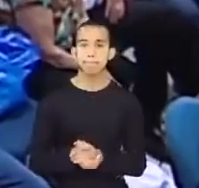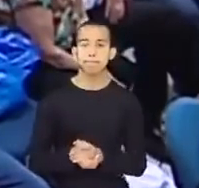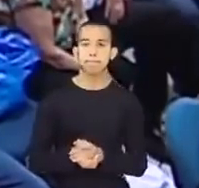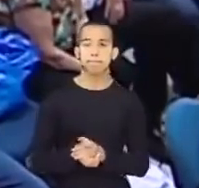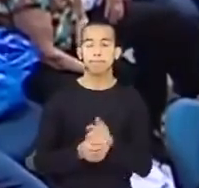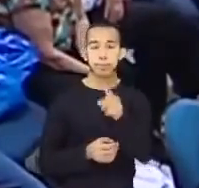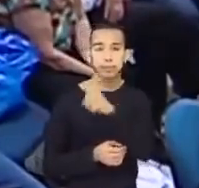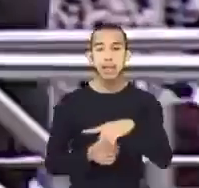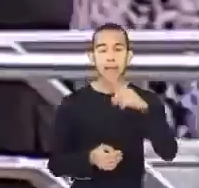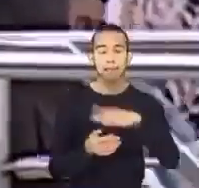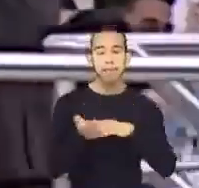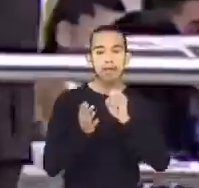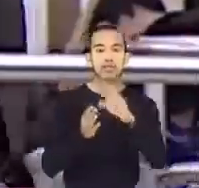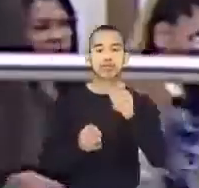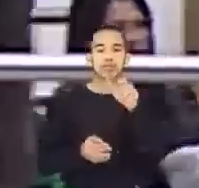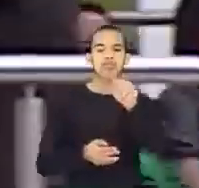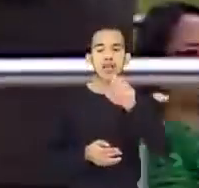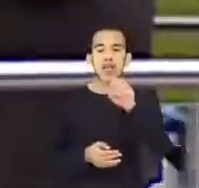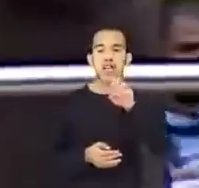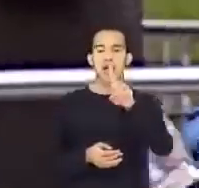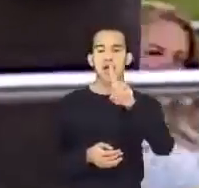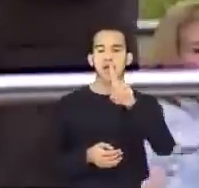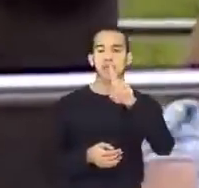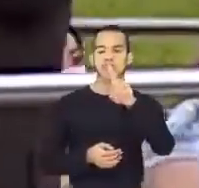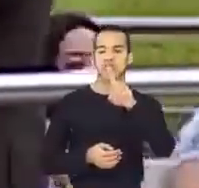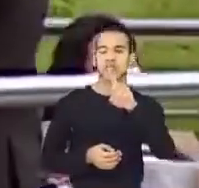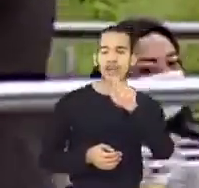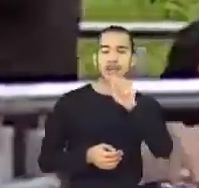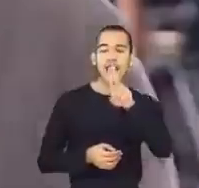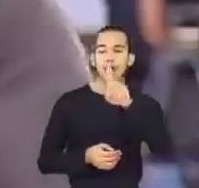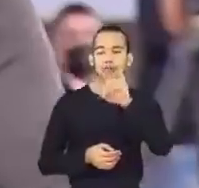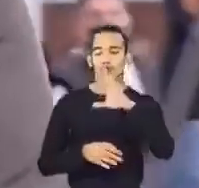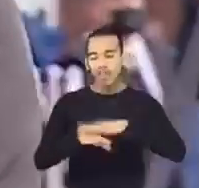ele mandou o áudio para mim, falou, apóstolo, fala alguma coisa, grava alguma coisa.